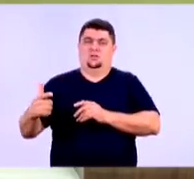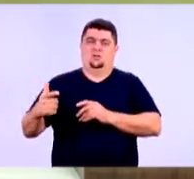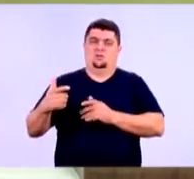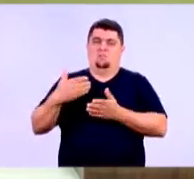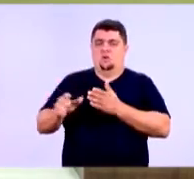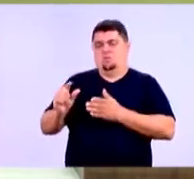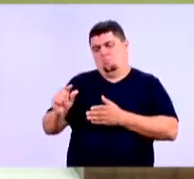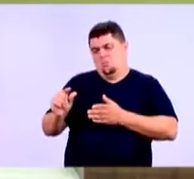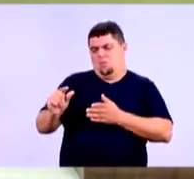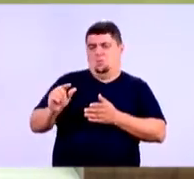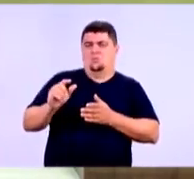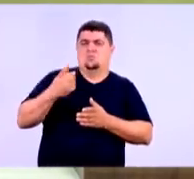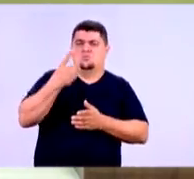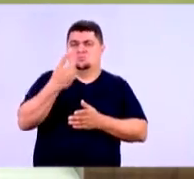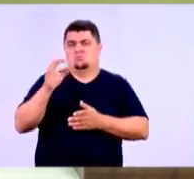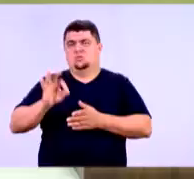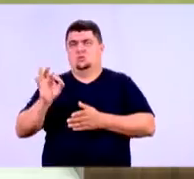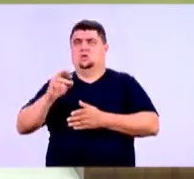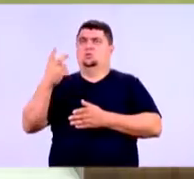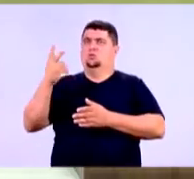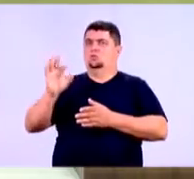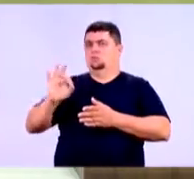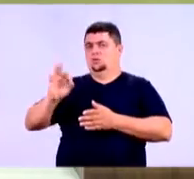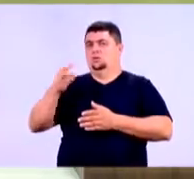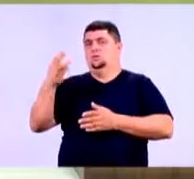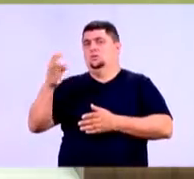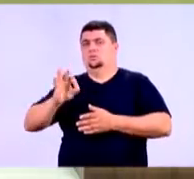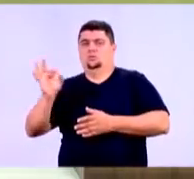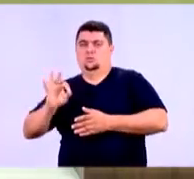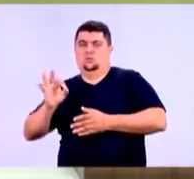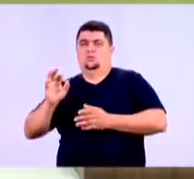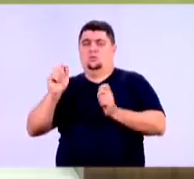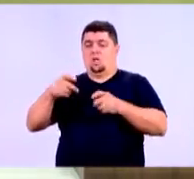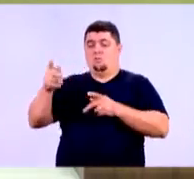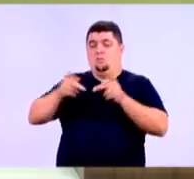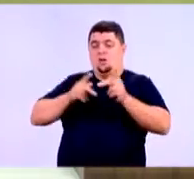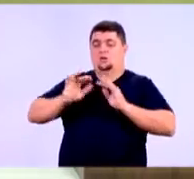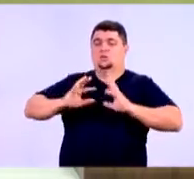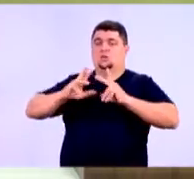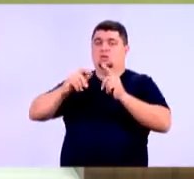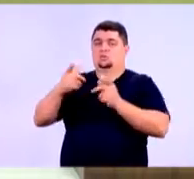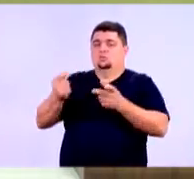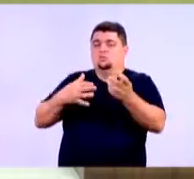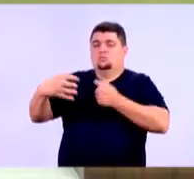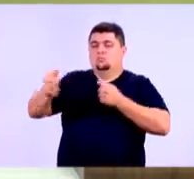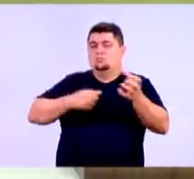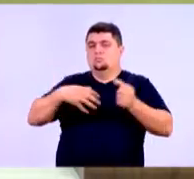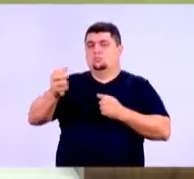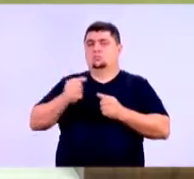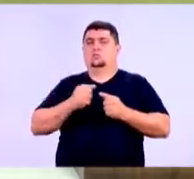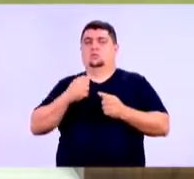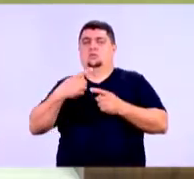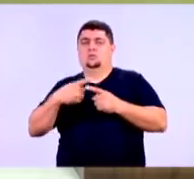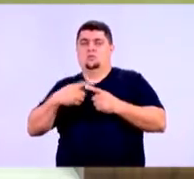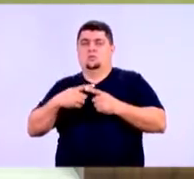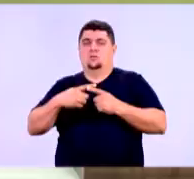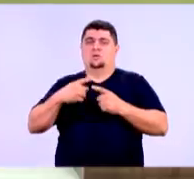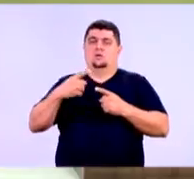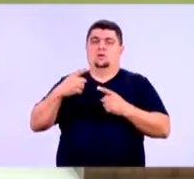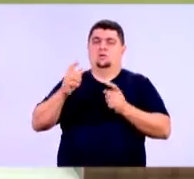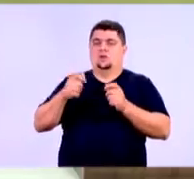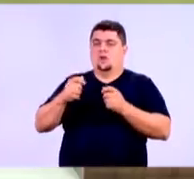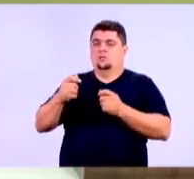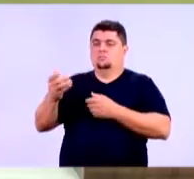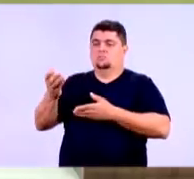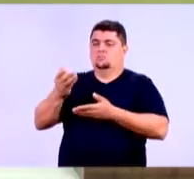aceito 2%, 3% de inadimplência, você consegue planejar melhor os seus recebíveis, já consegue viabilizar